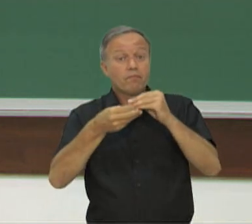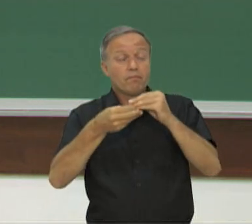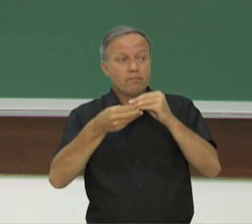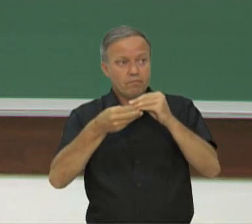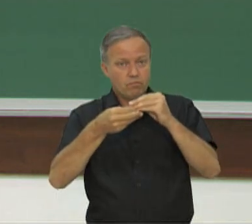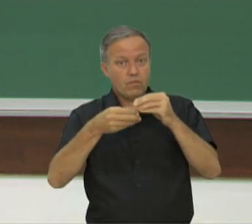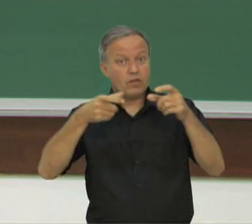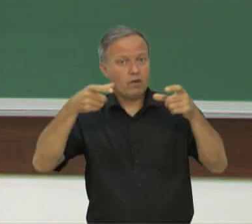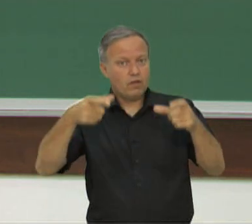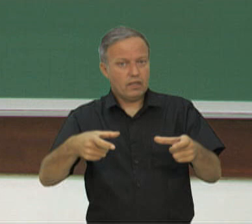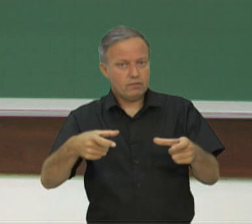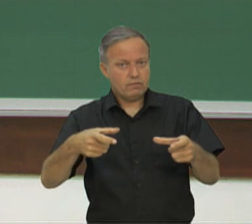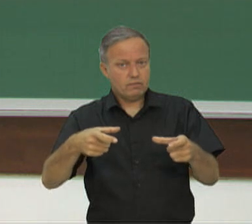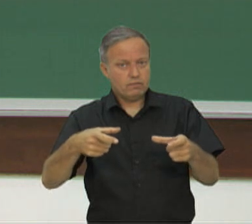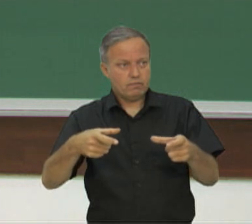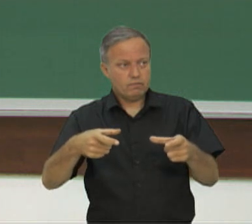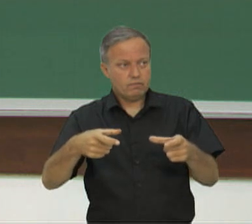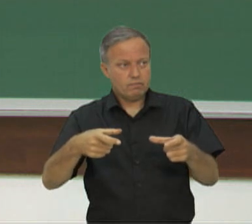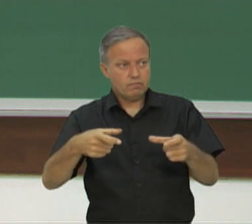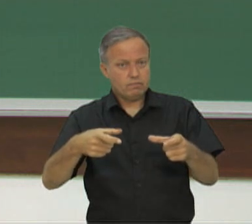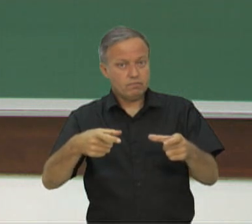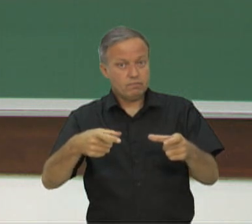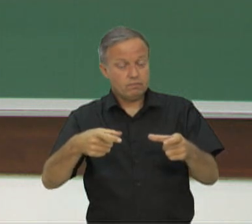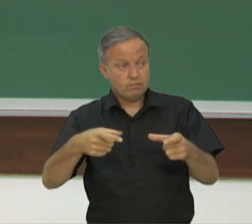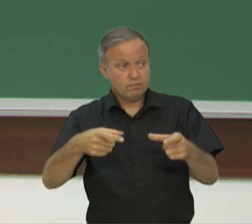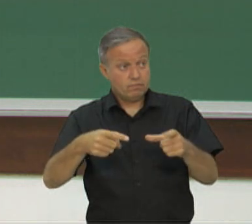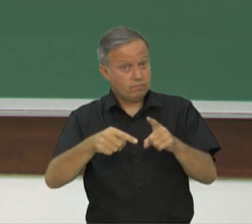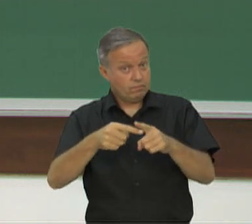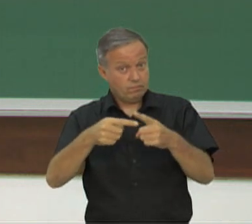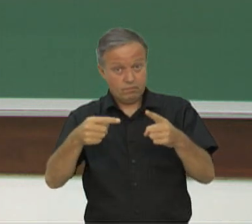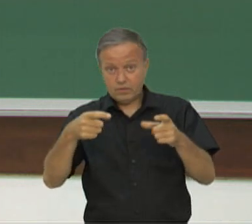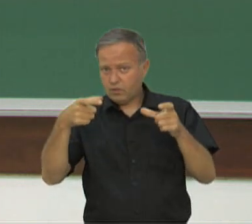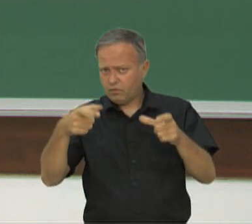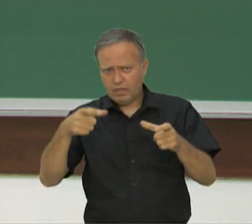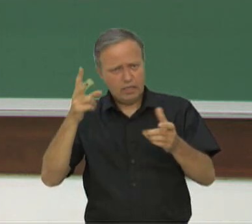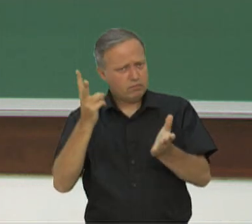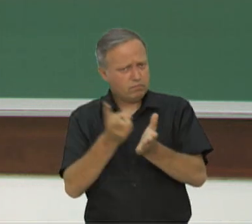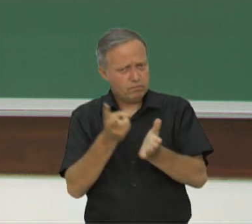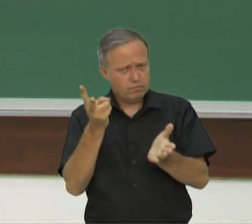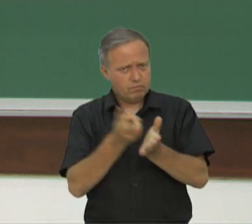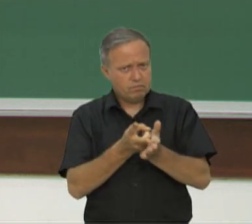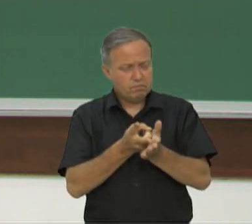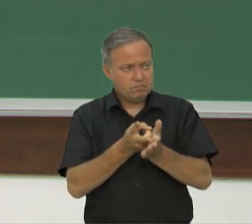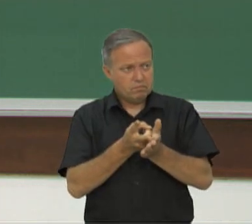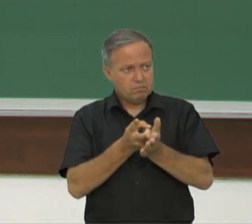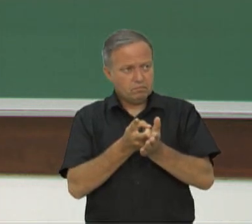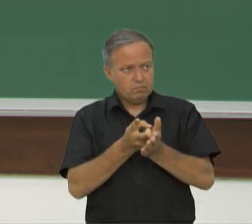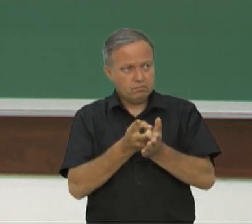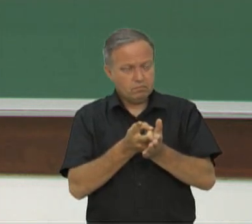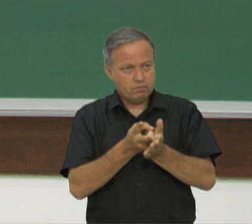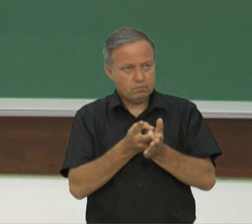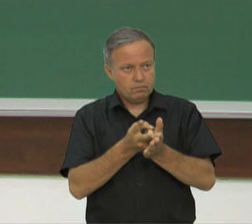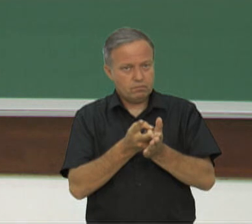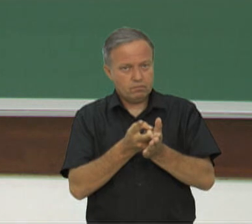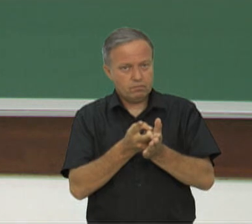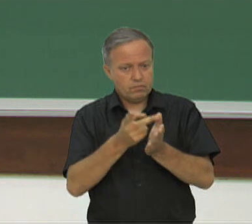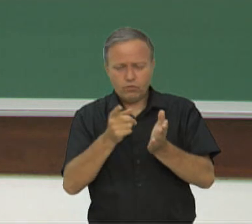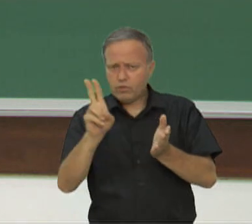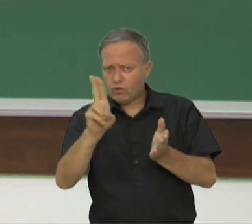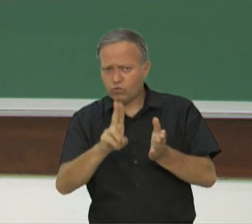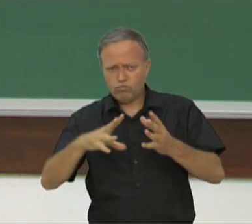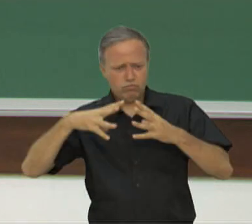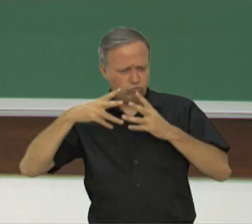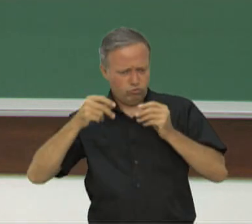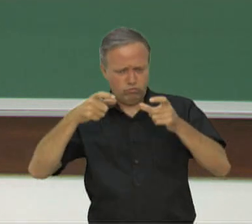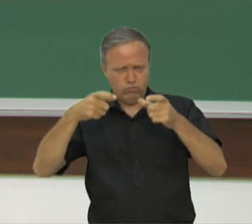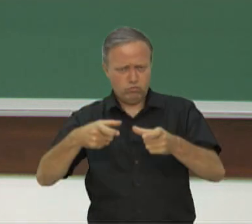em determinado local. Mas ela não fica ali para sempre. Tá? Eu não vou tomar conta desse espaço o